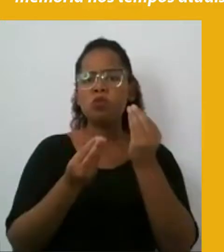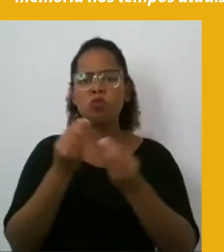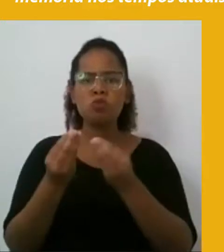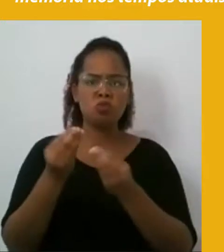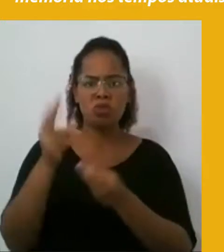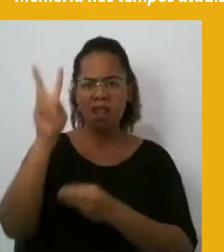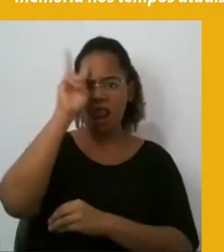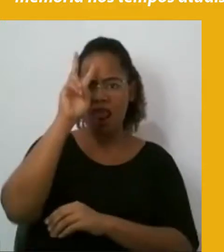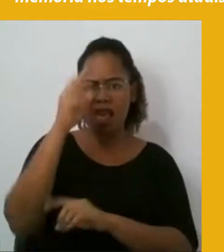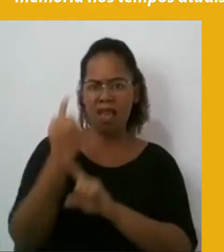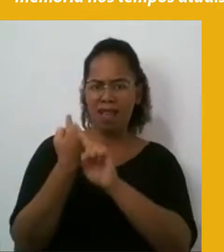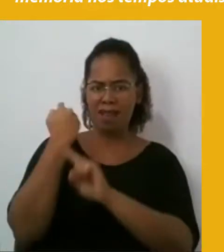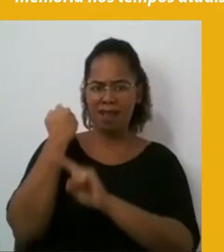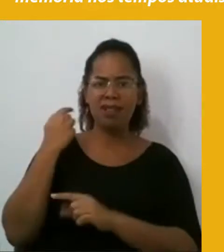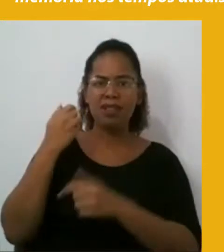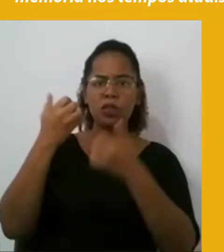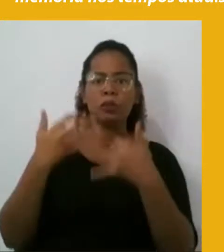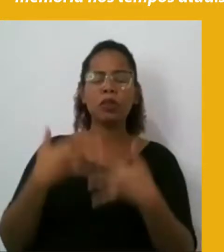2020-2021?